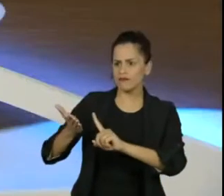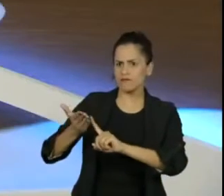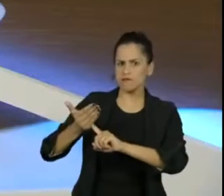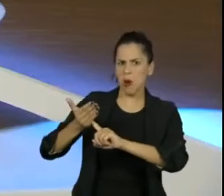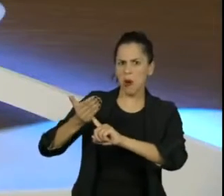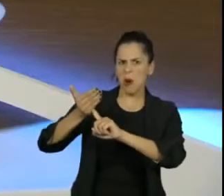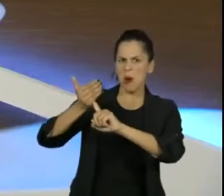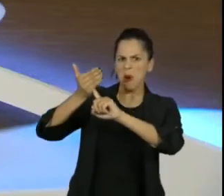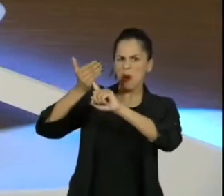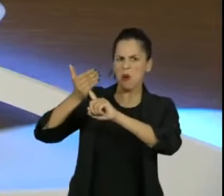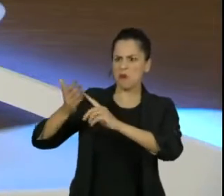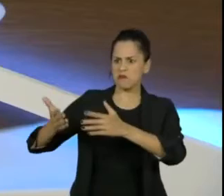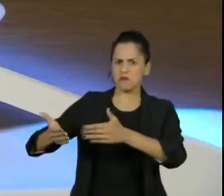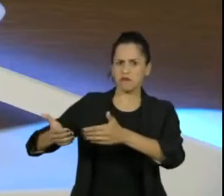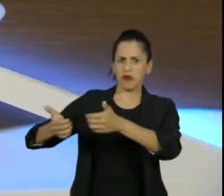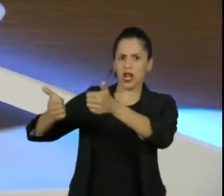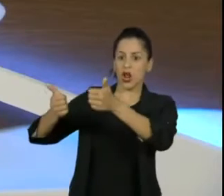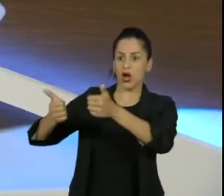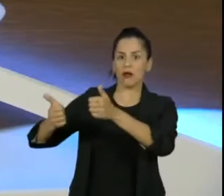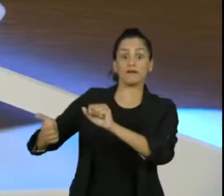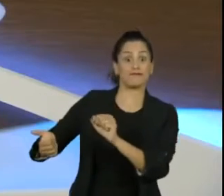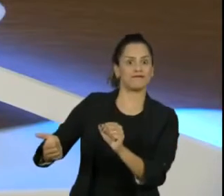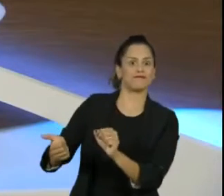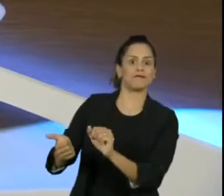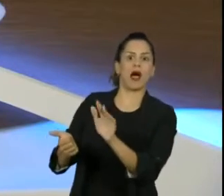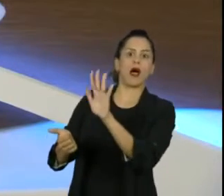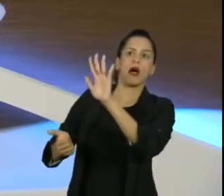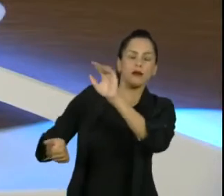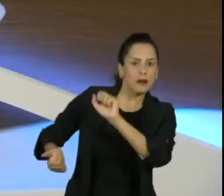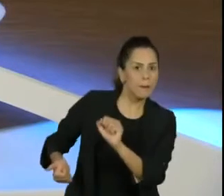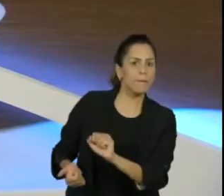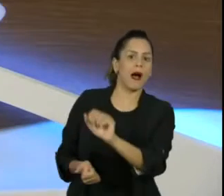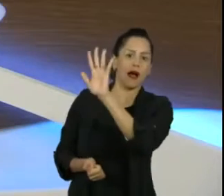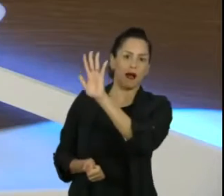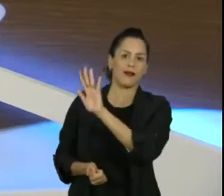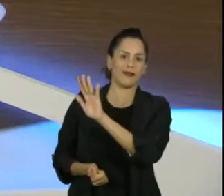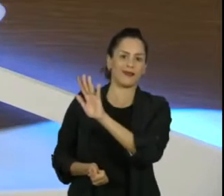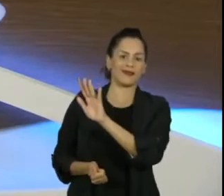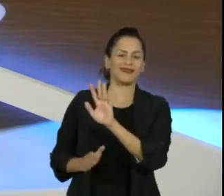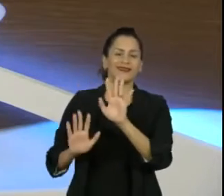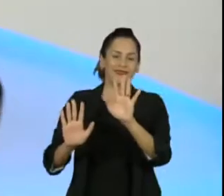Então, quanto mais o tomógrafo, aí veio